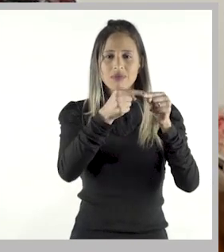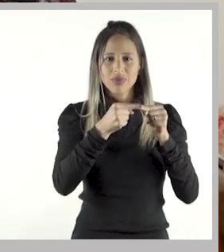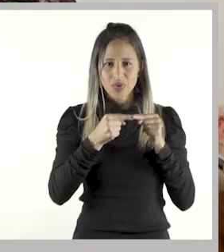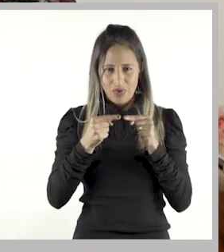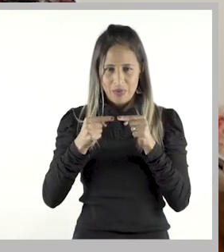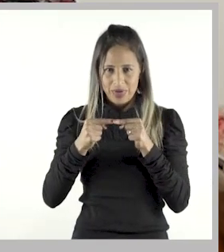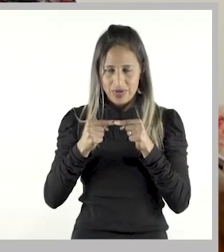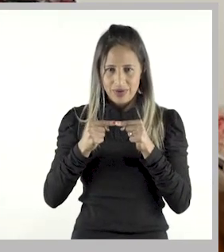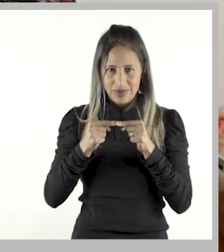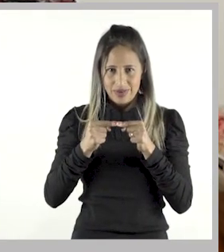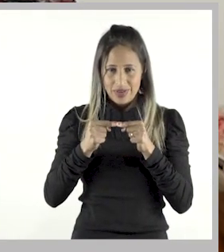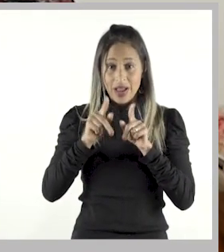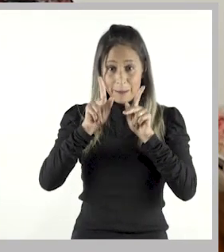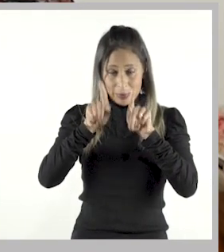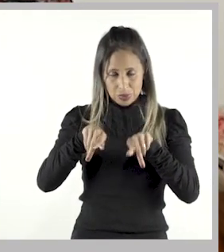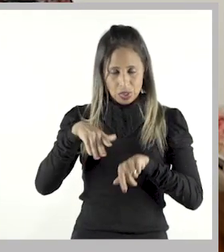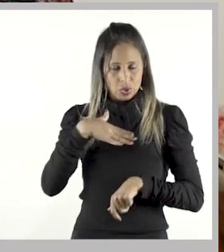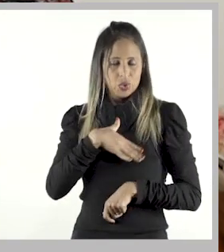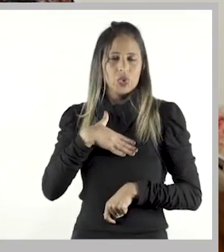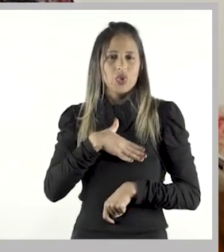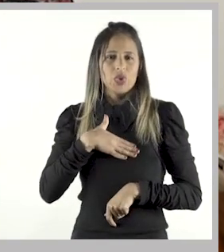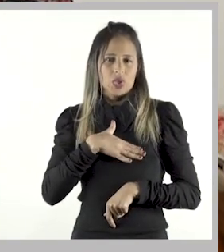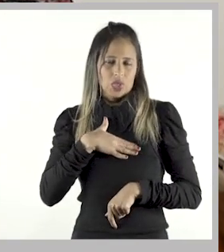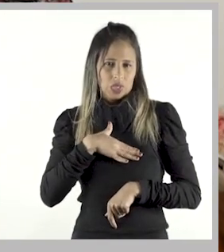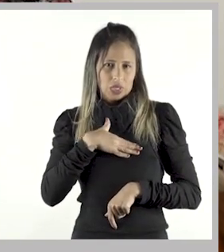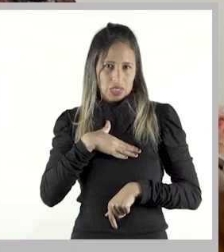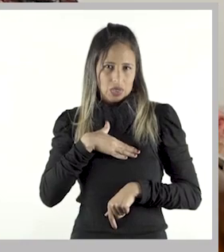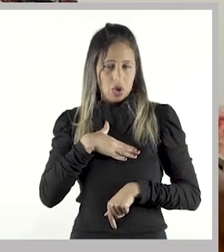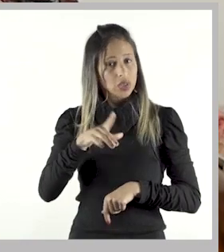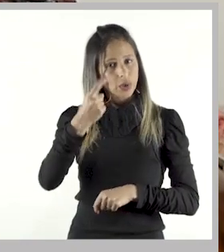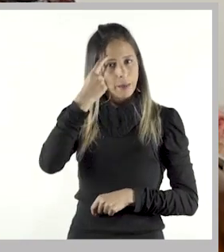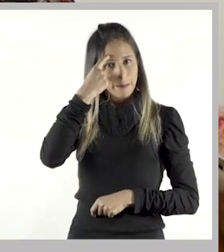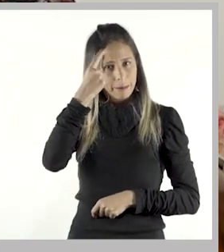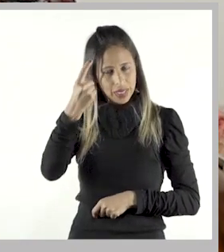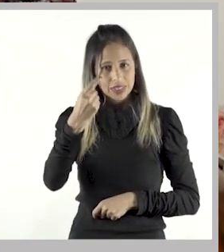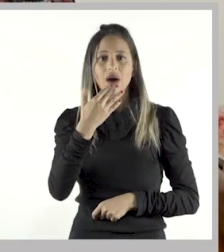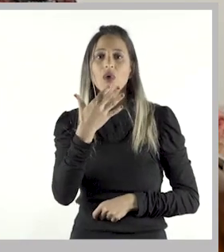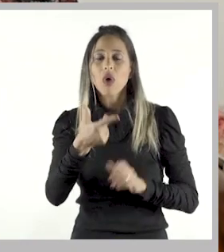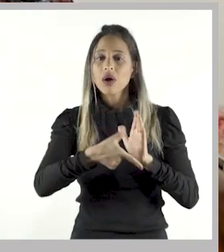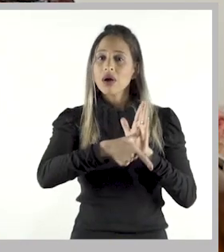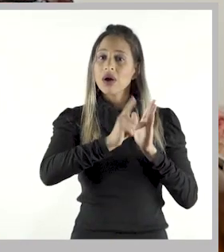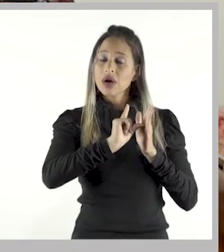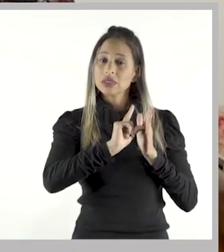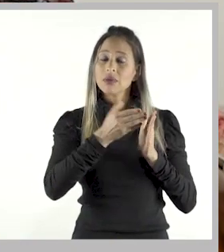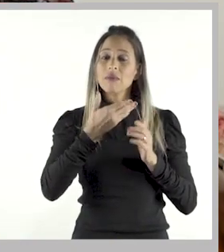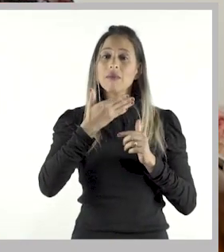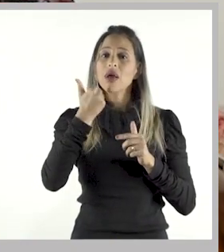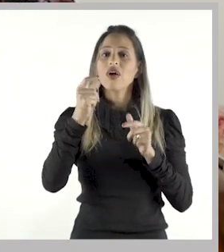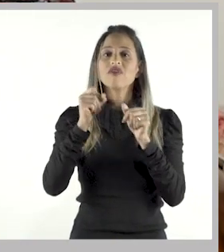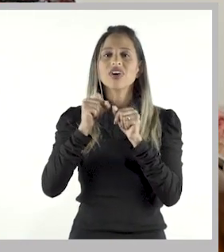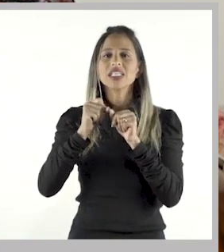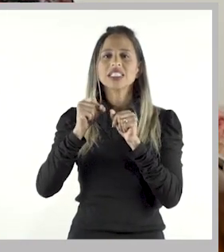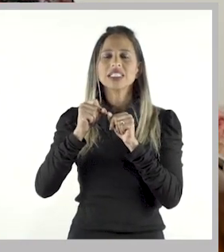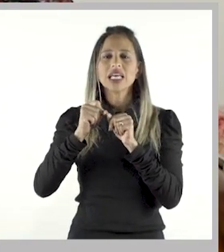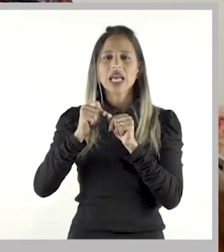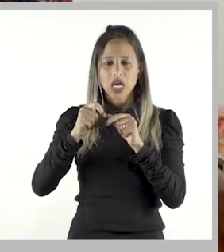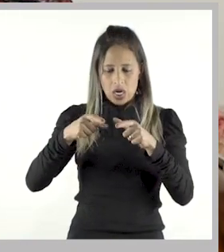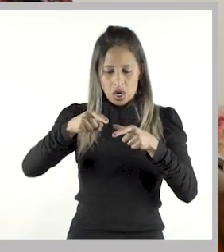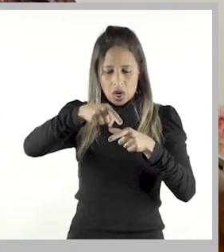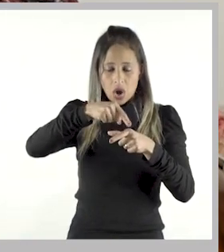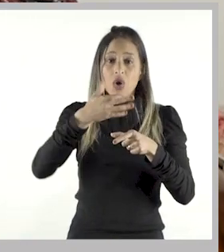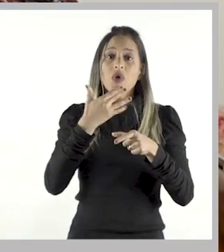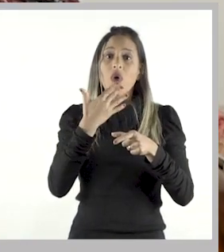gosta de pensar essas cores antes, eu recomendo fazer uma espécie de paleta de cor ou até fazer um